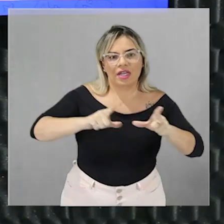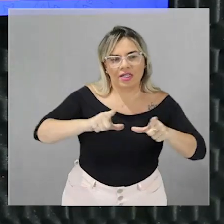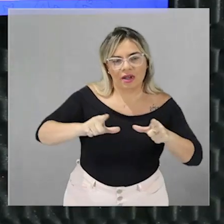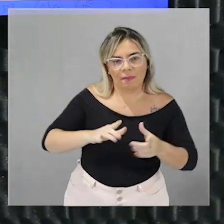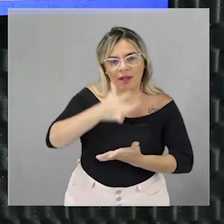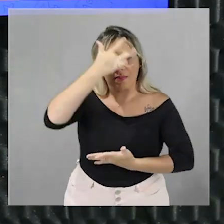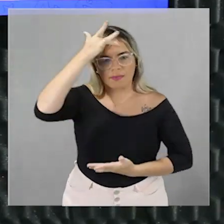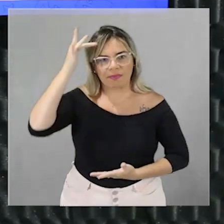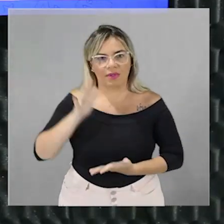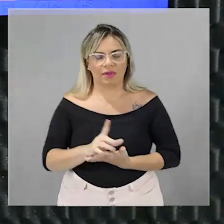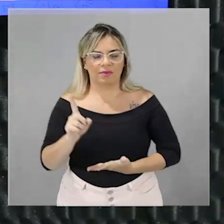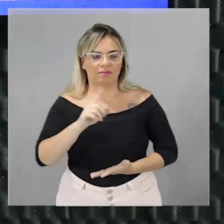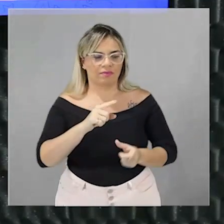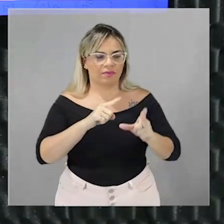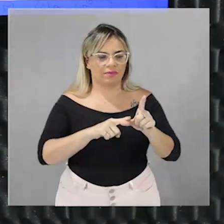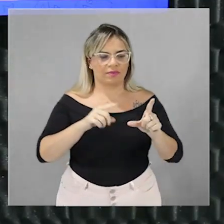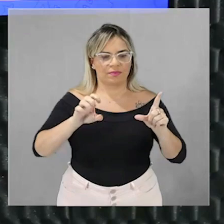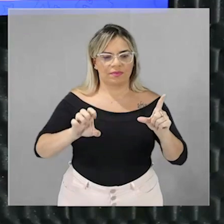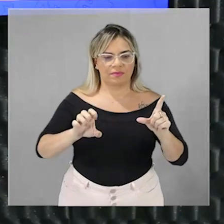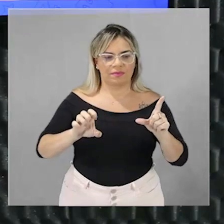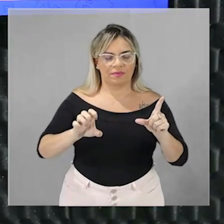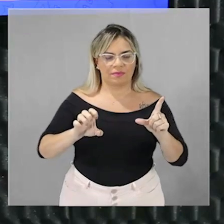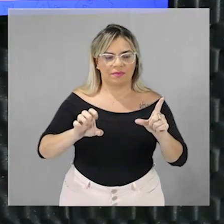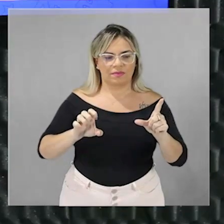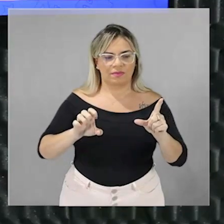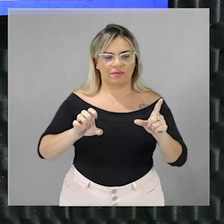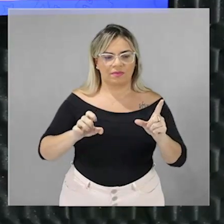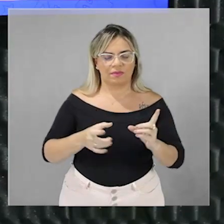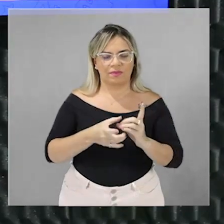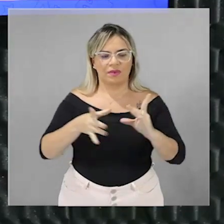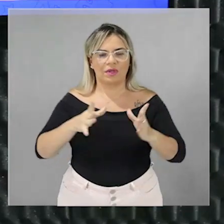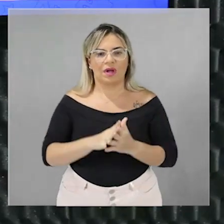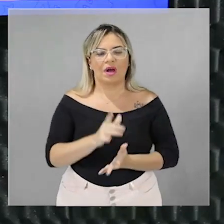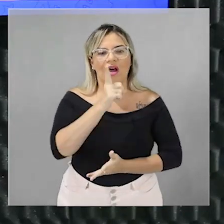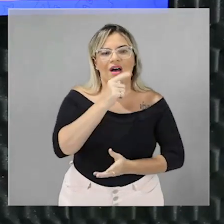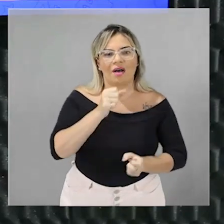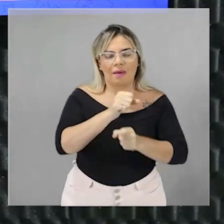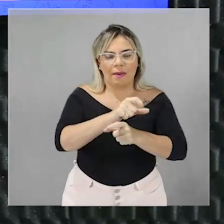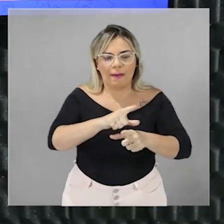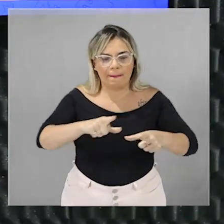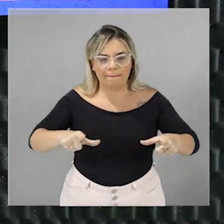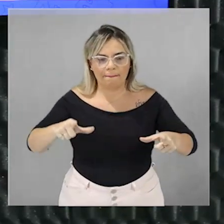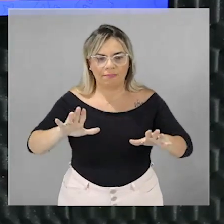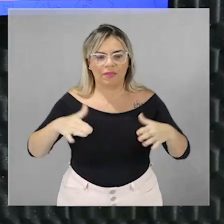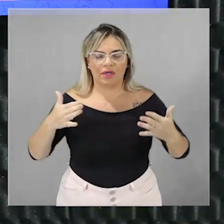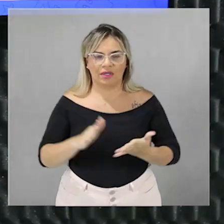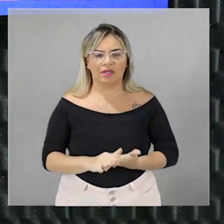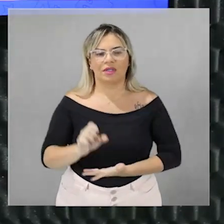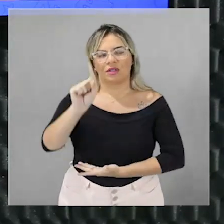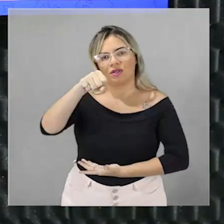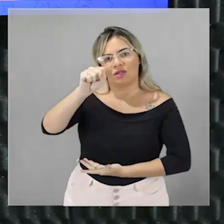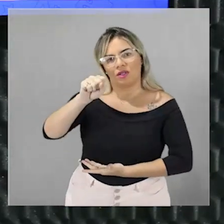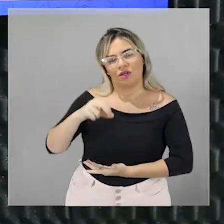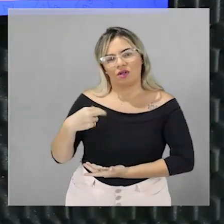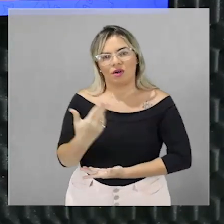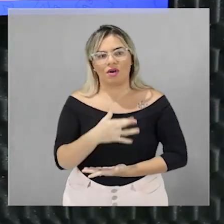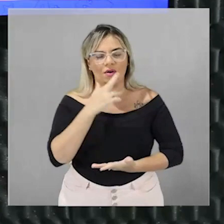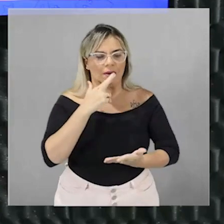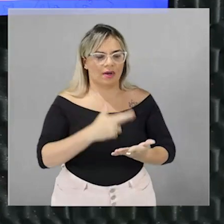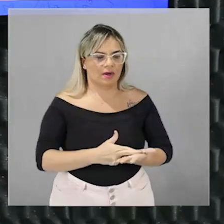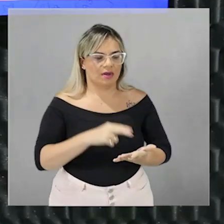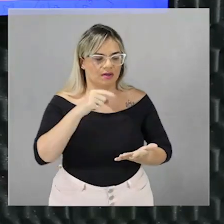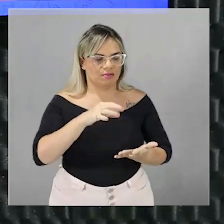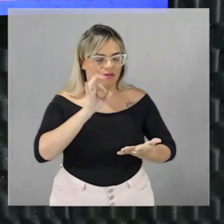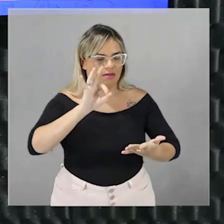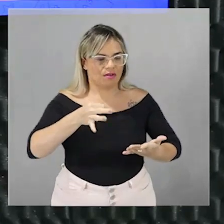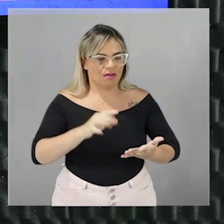Não, né, galera? E a letra E, democratizar o saneamento básico. Sim, né, galera? A nossa resposta mais adequada